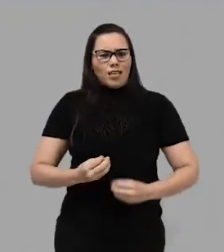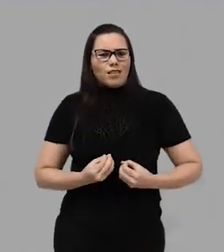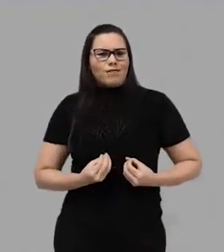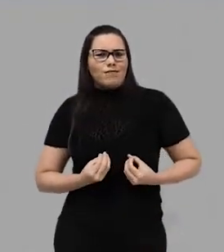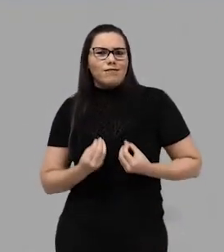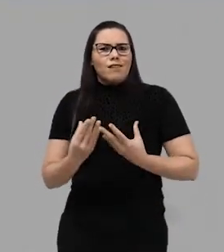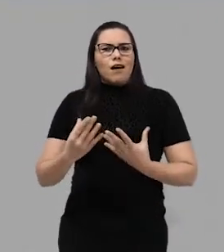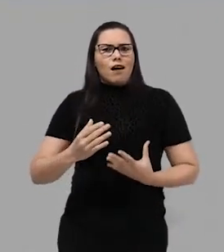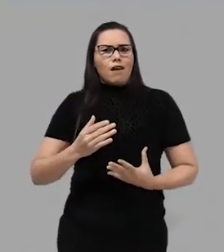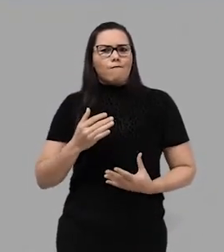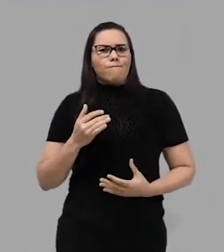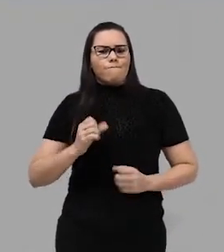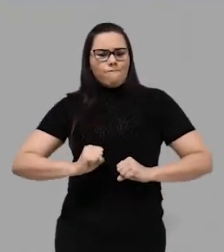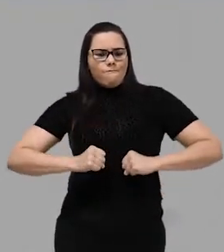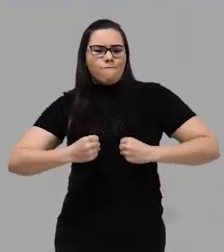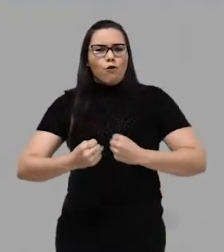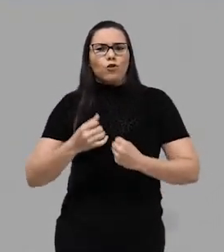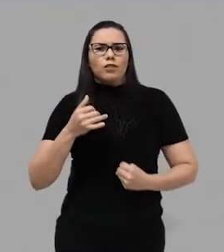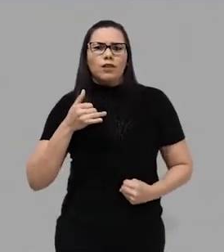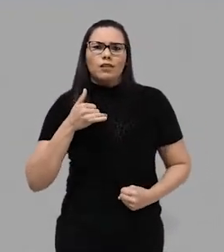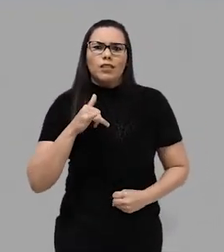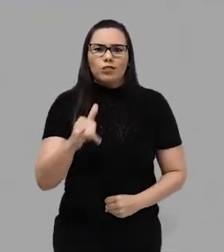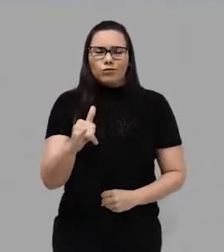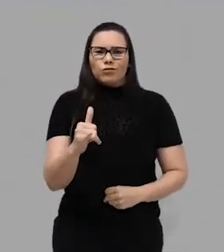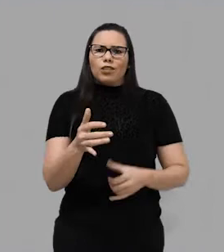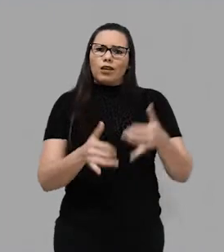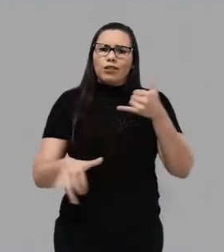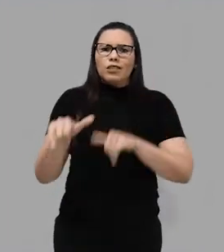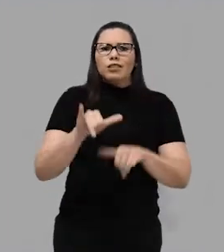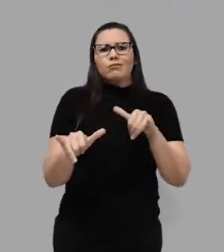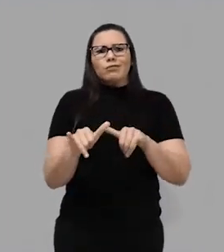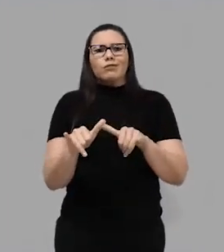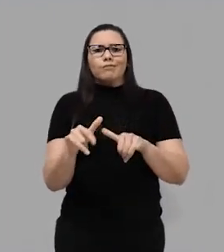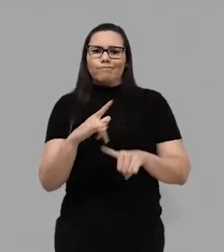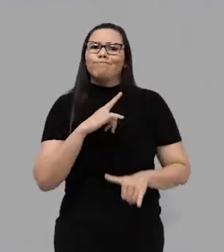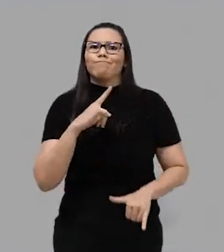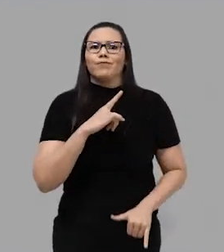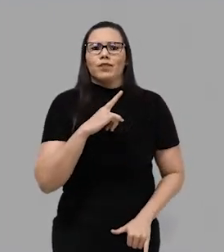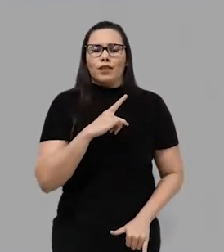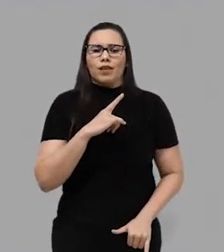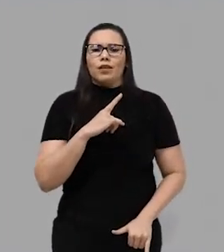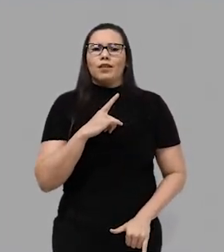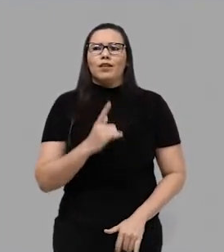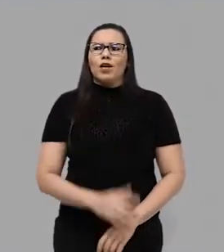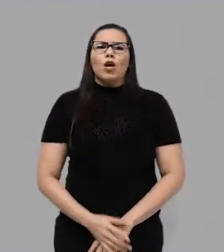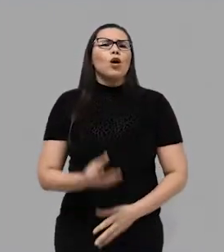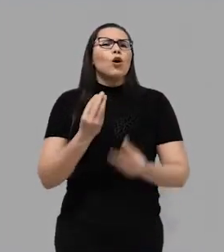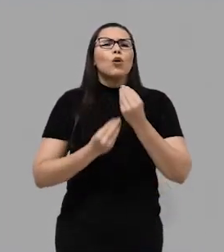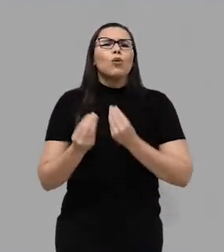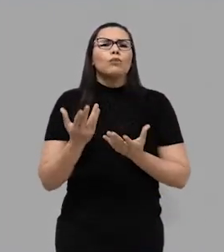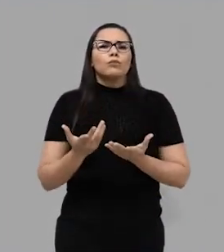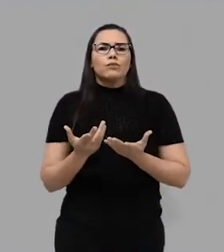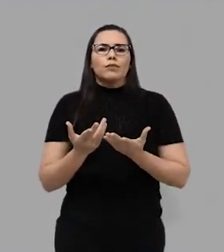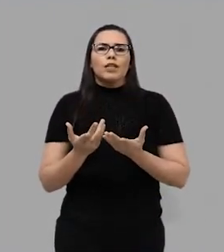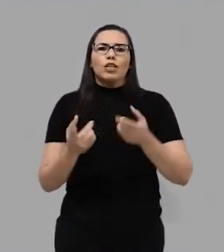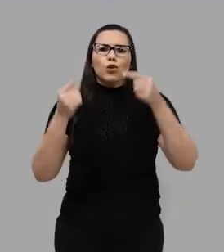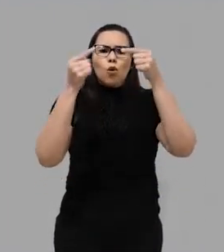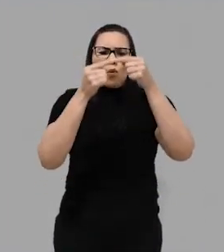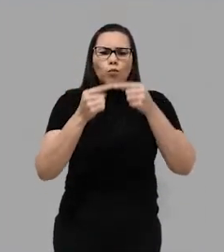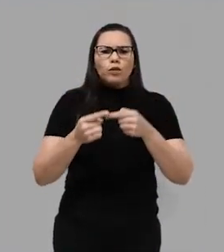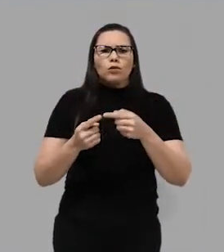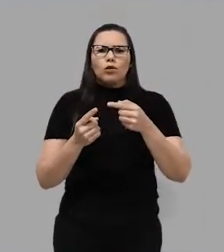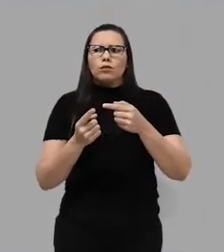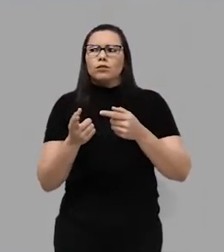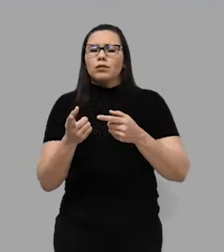seja, ela tem energia química armazenada nela. E de onde é que veio essa energia química? Veio justamente da